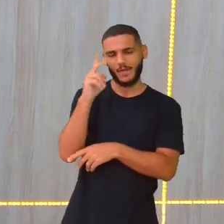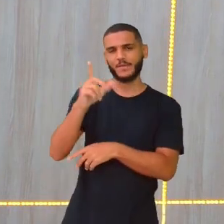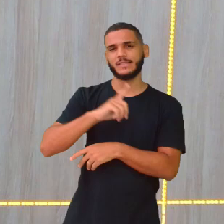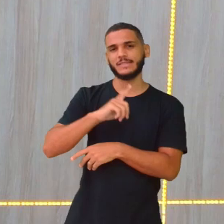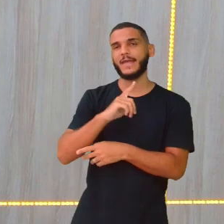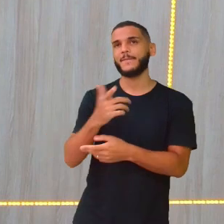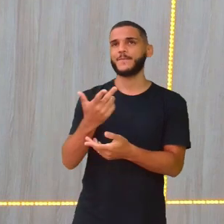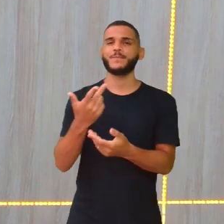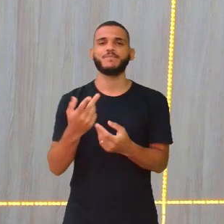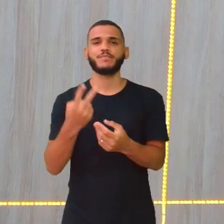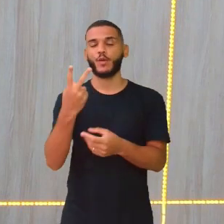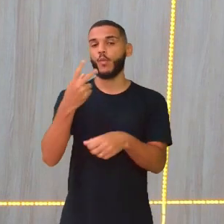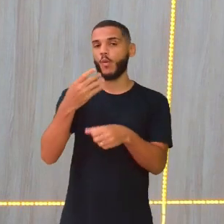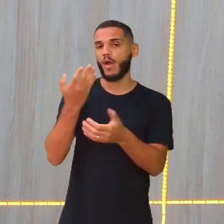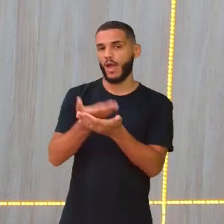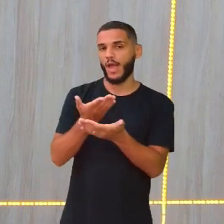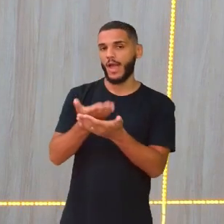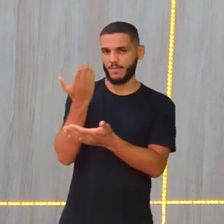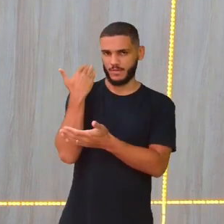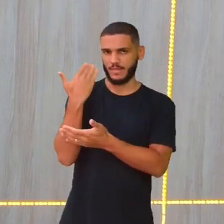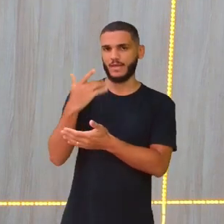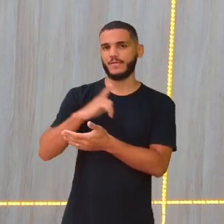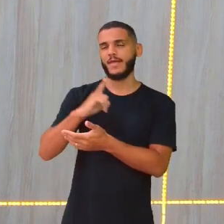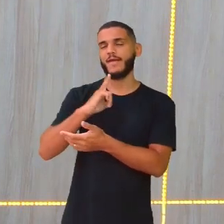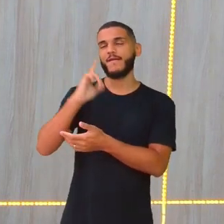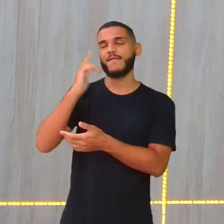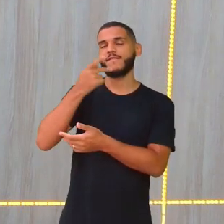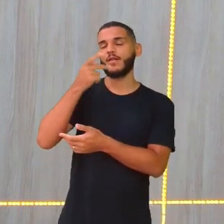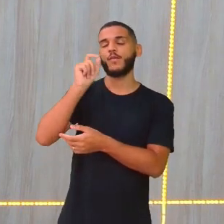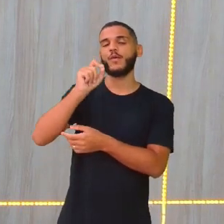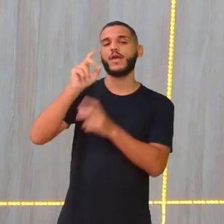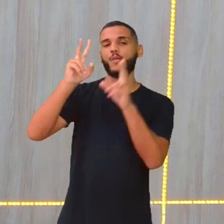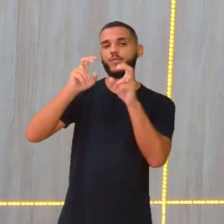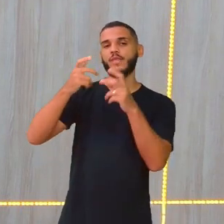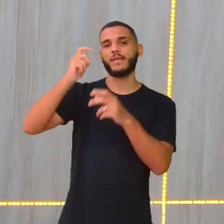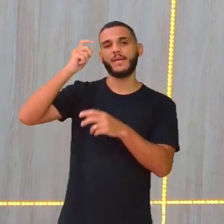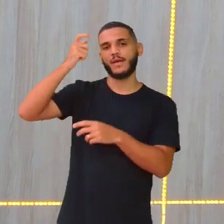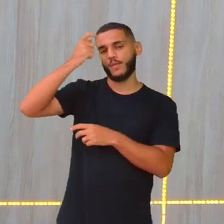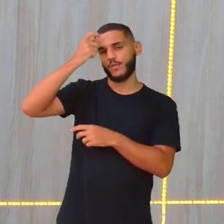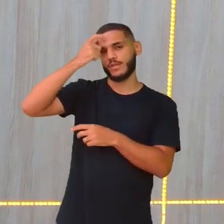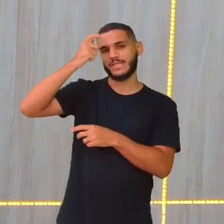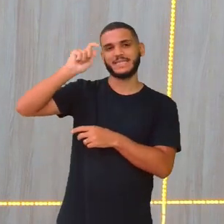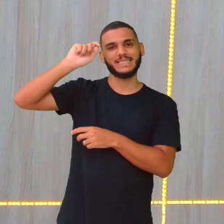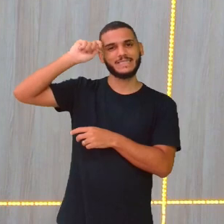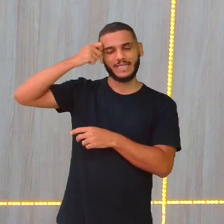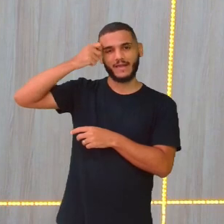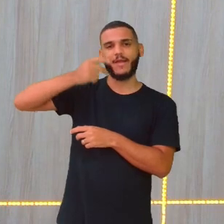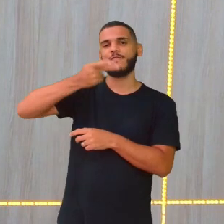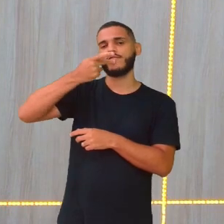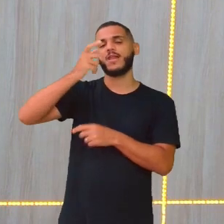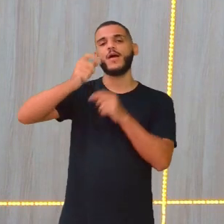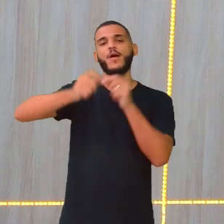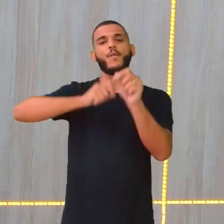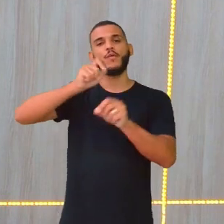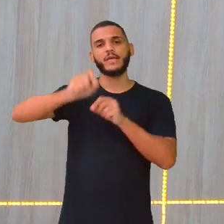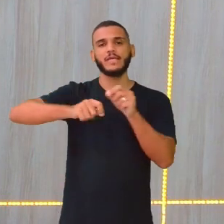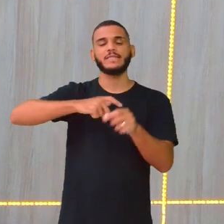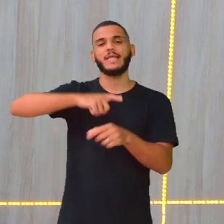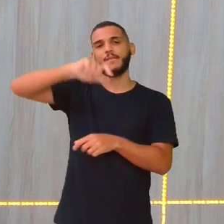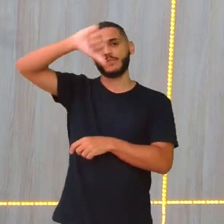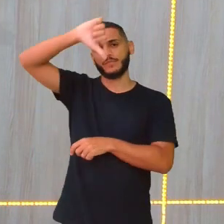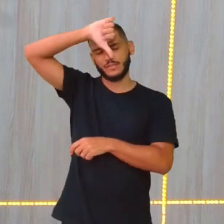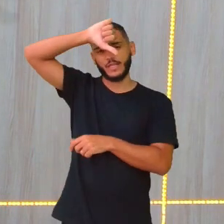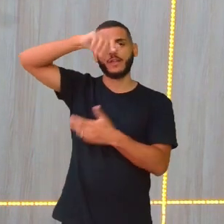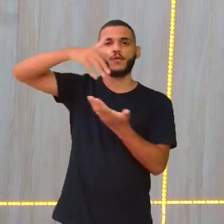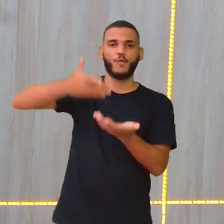aulas atrás, a gente falou um pouco sobre o Dia da Consciência Negra. E eu ia chegar na parte dos estereótipos racistas, que eu acabei